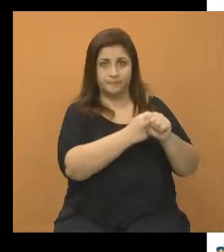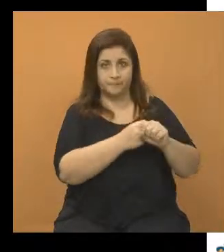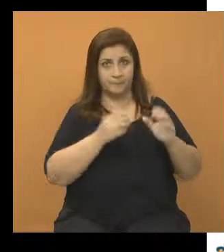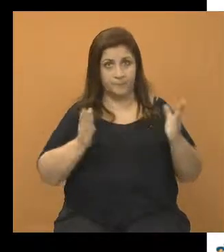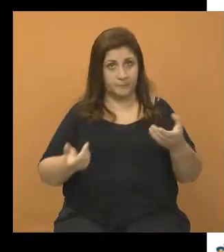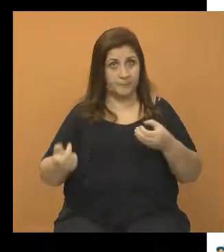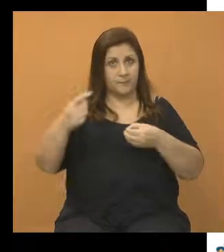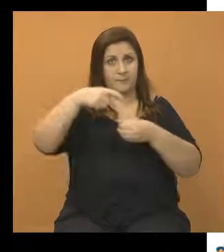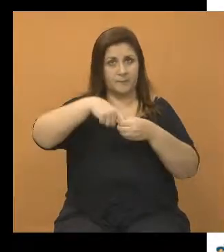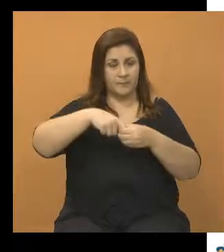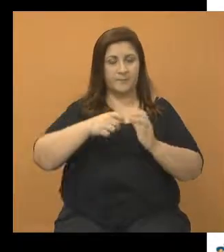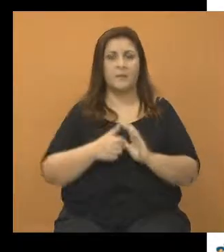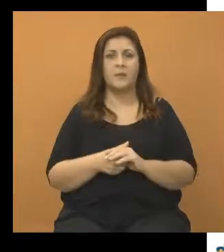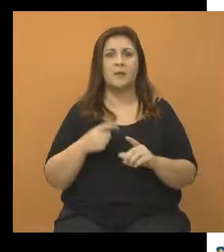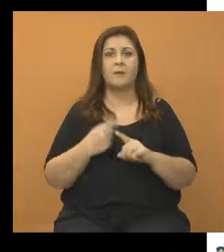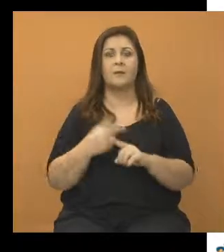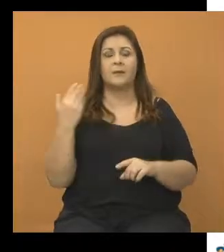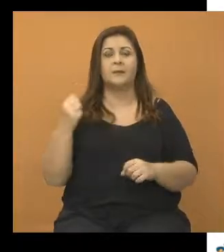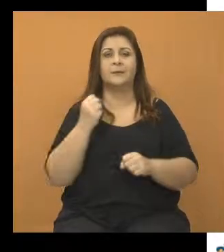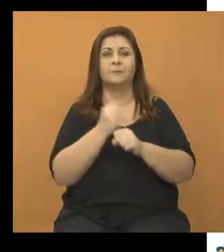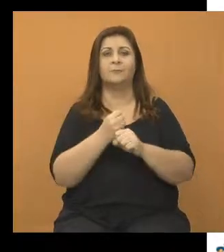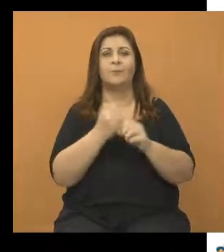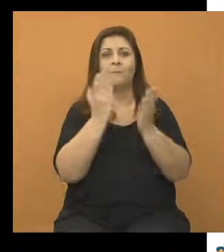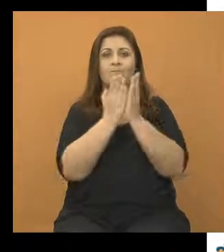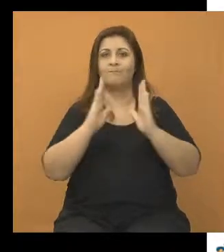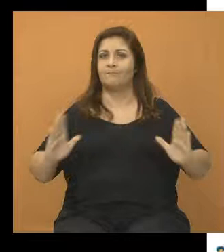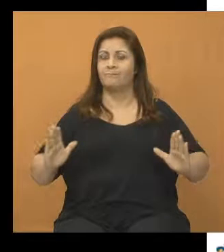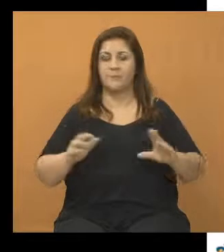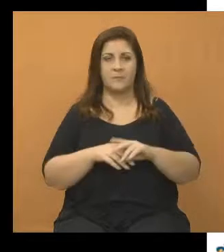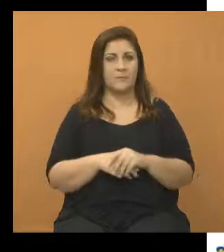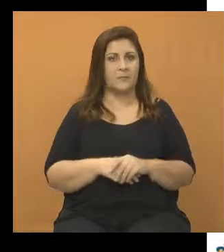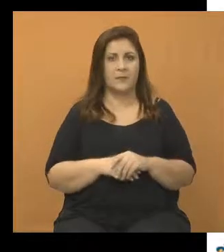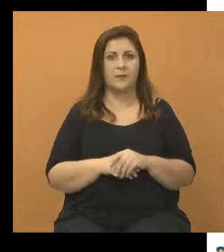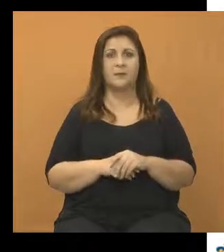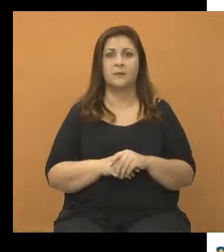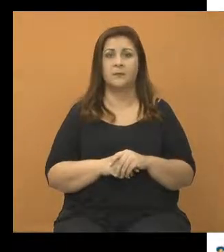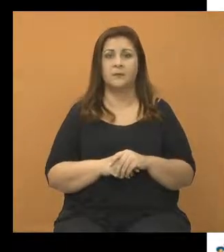porque as obras estavam paralisadas, havia,